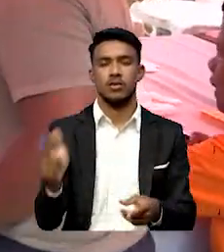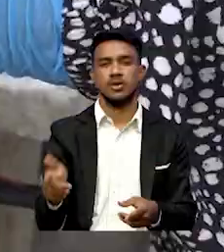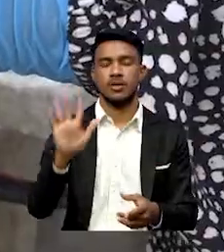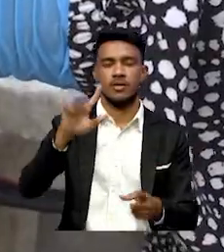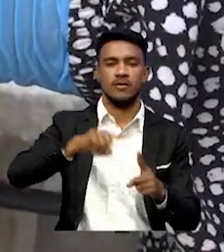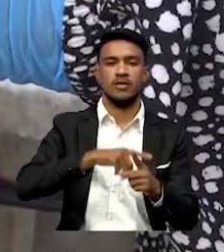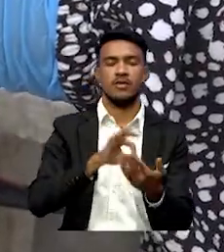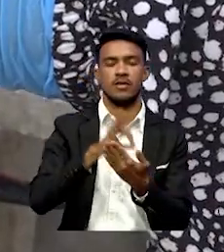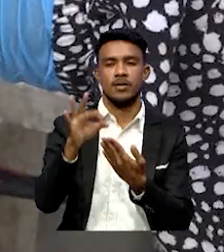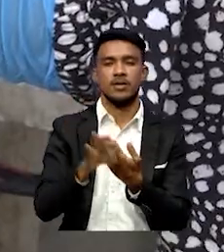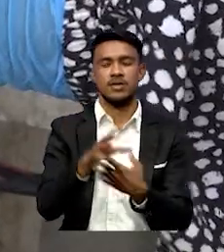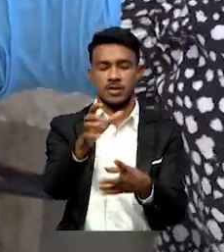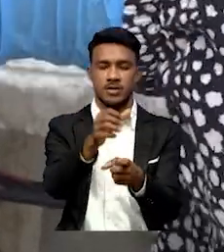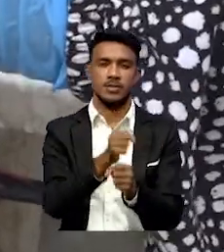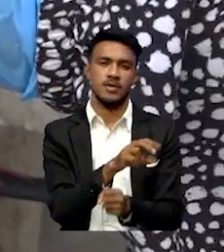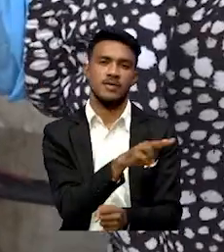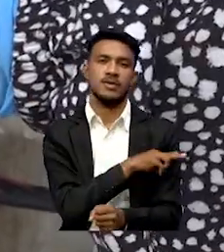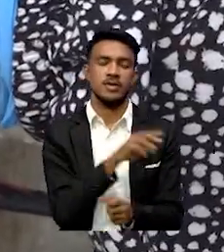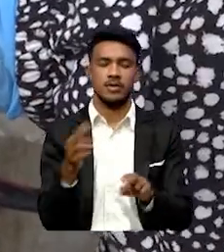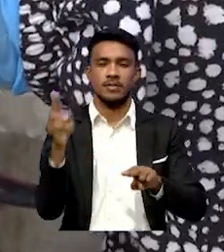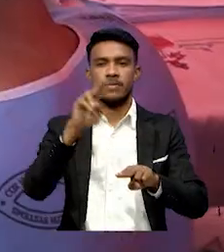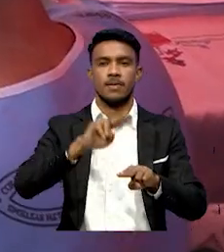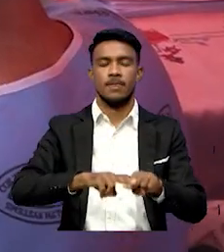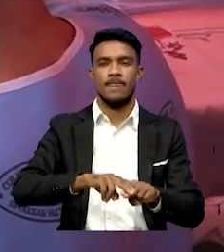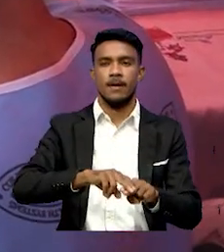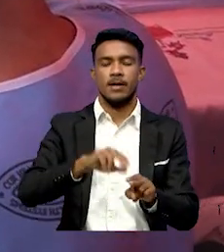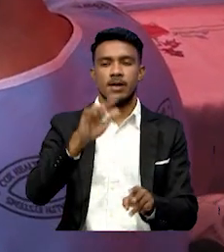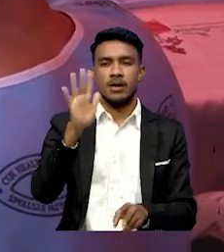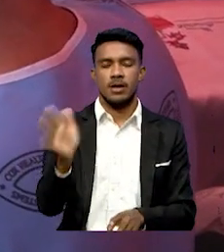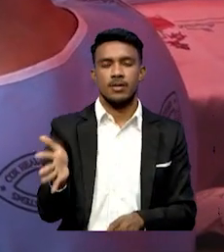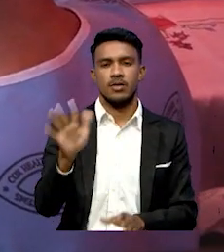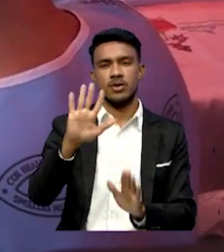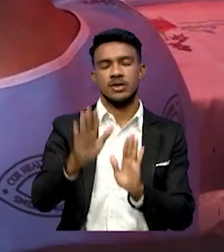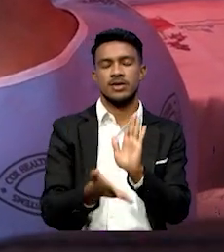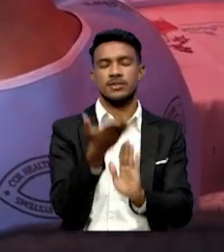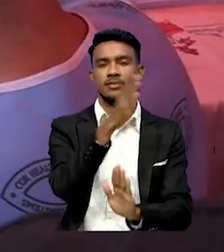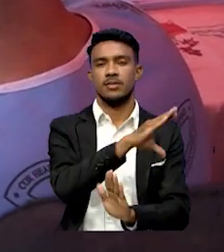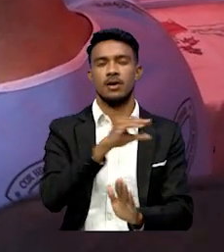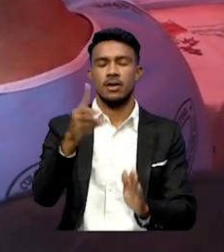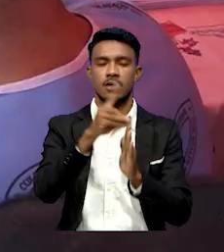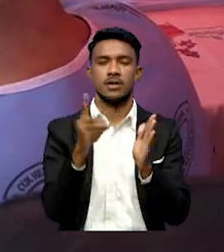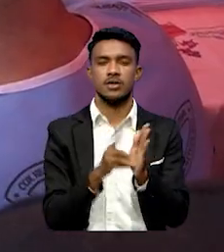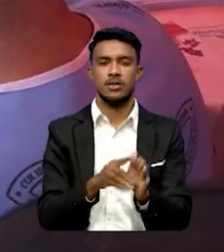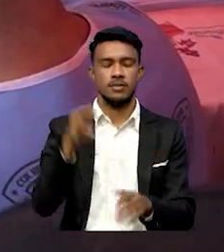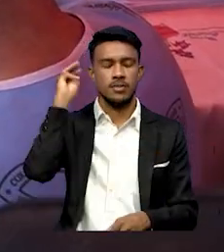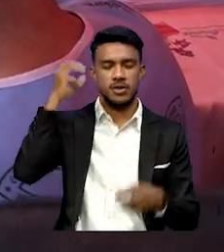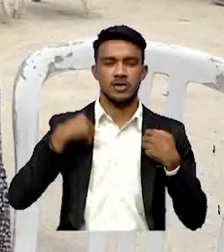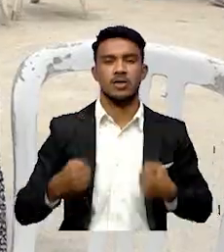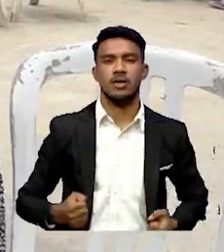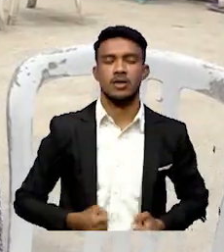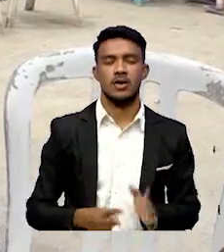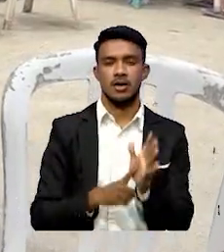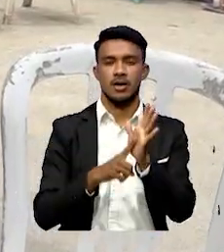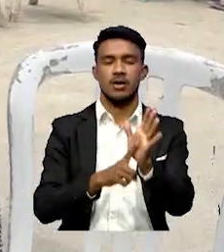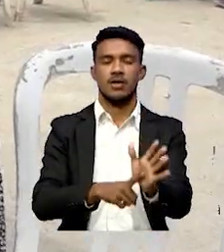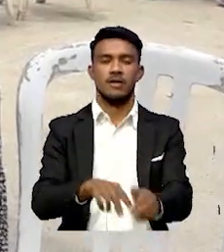nebe simona vacina consegue atinge 100% lima nulu resen. Dado geral do Ministério da Saúde Hatudo, cobertura